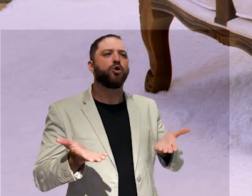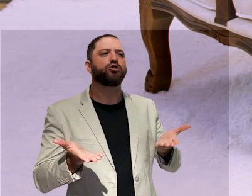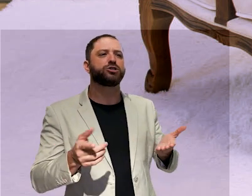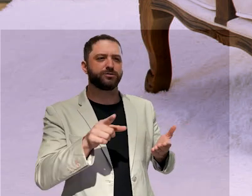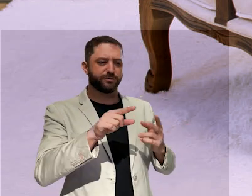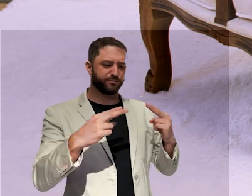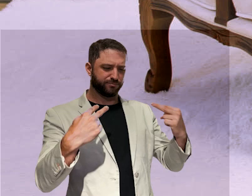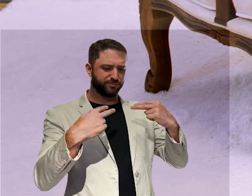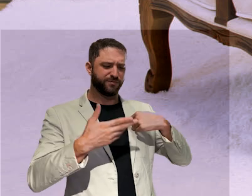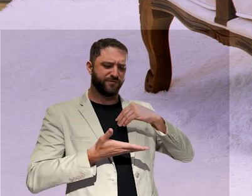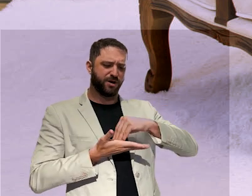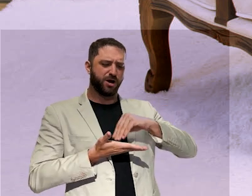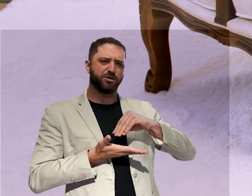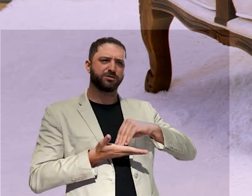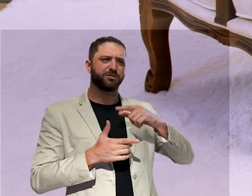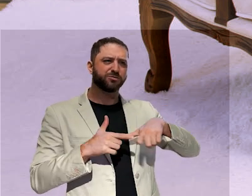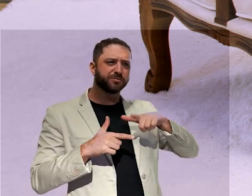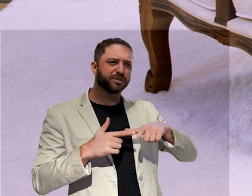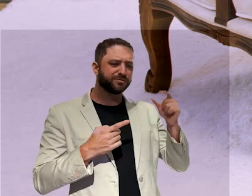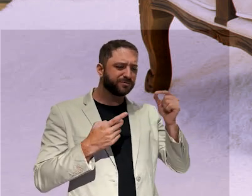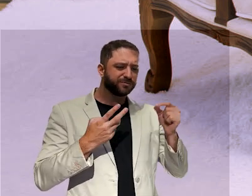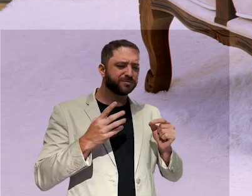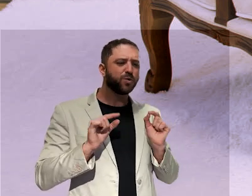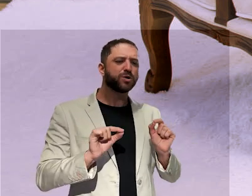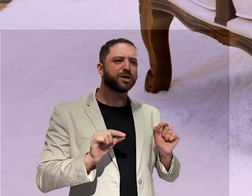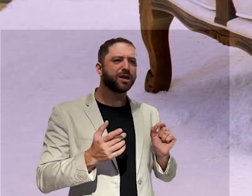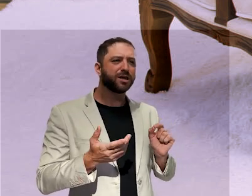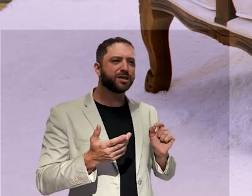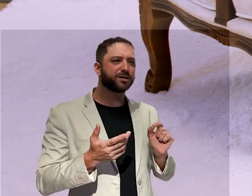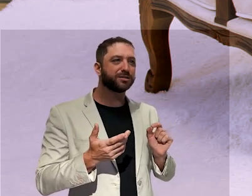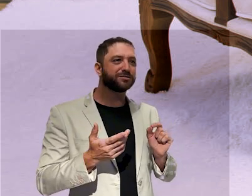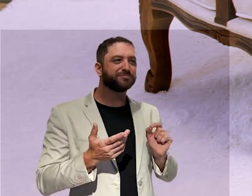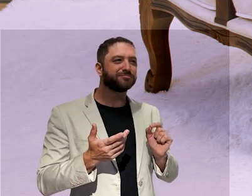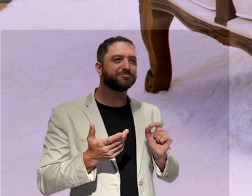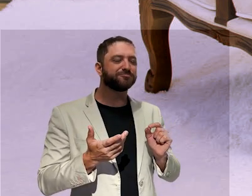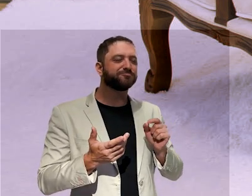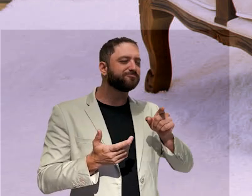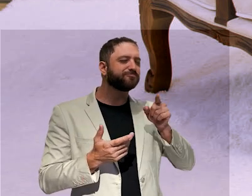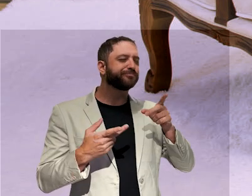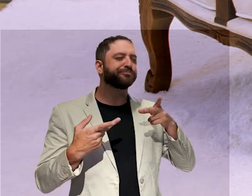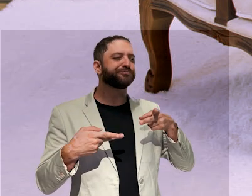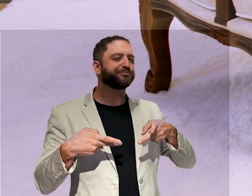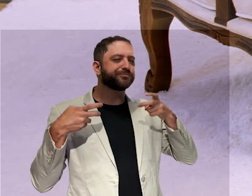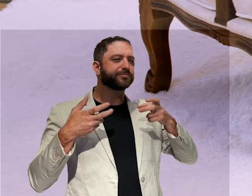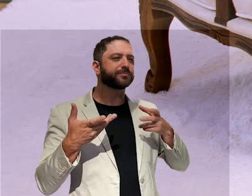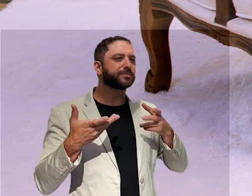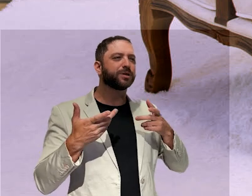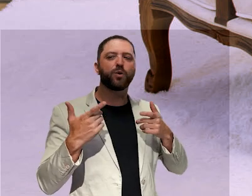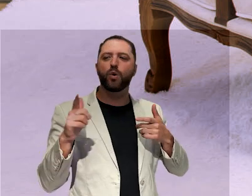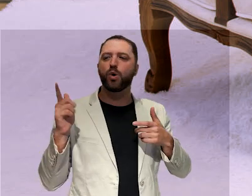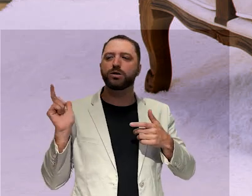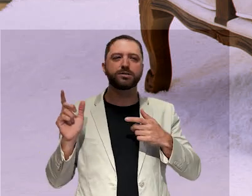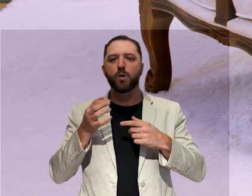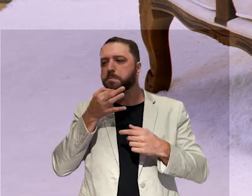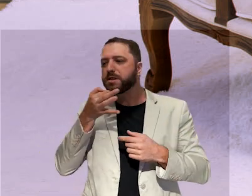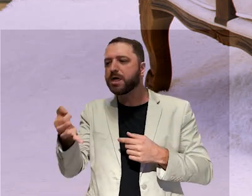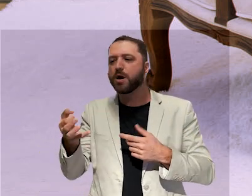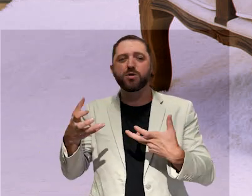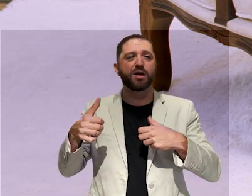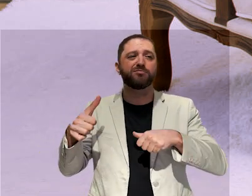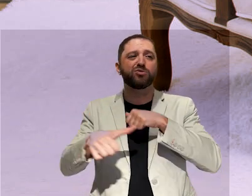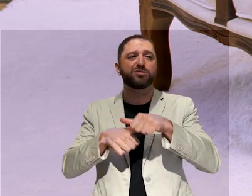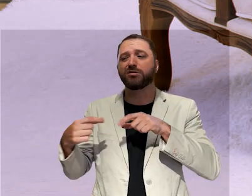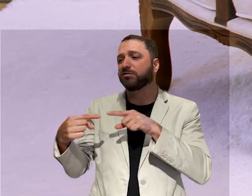alimentares? O que que hoje você está se autodestruindo para satisfazer necessidades passageiras ou para